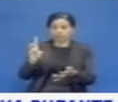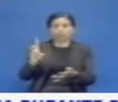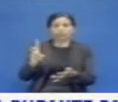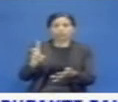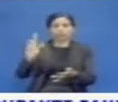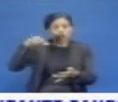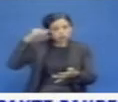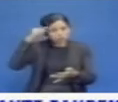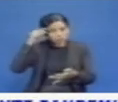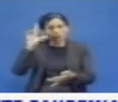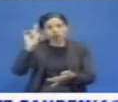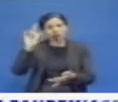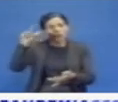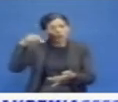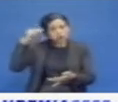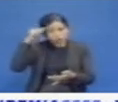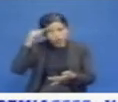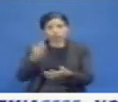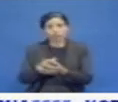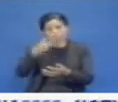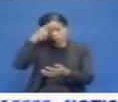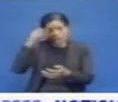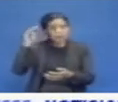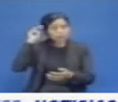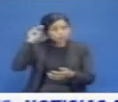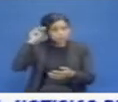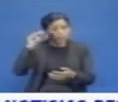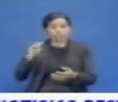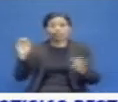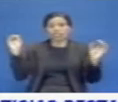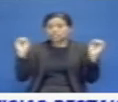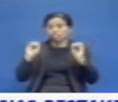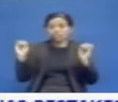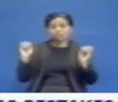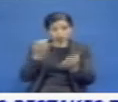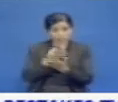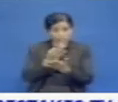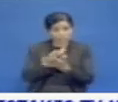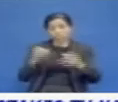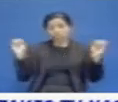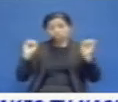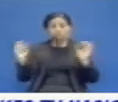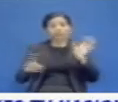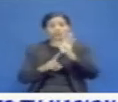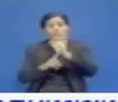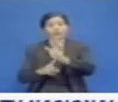governo, Tamba, ministra das Finanças Rassi, Laható e a